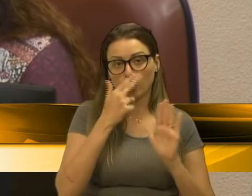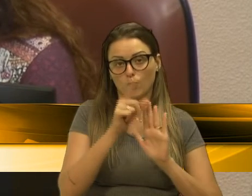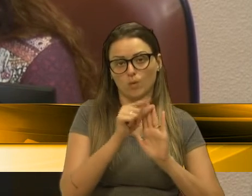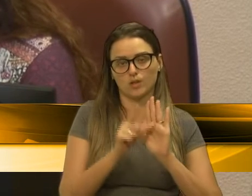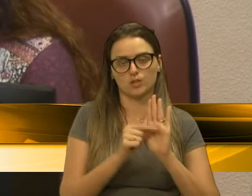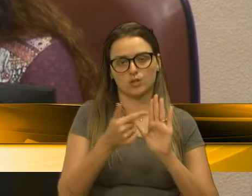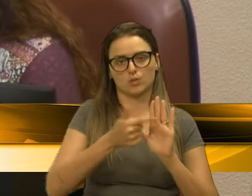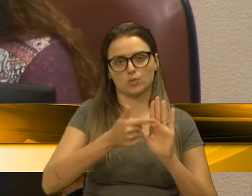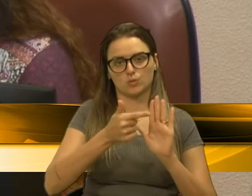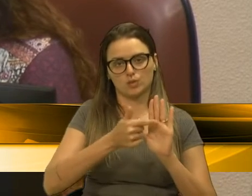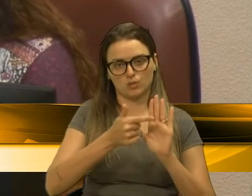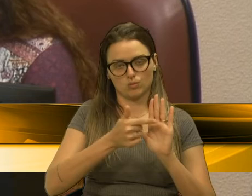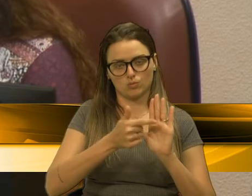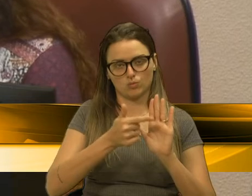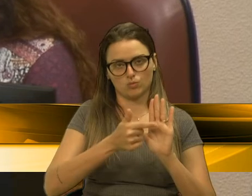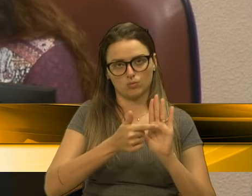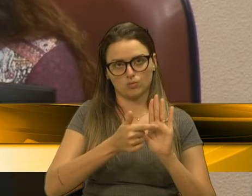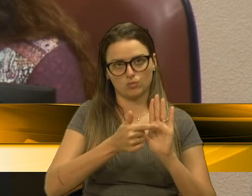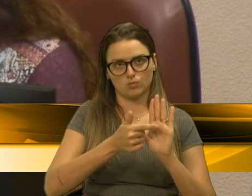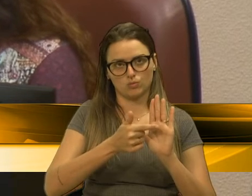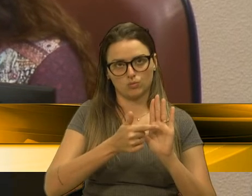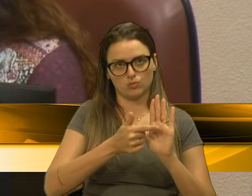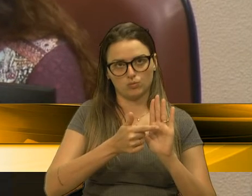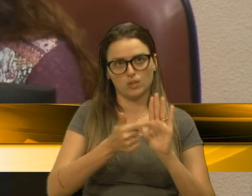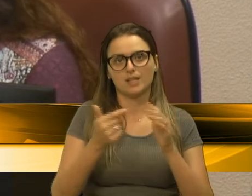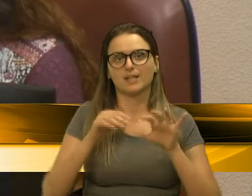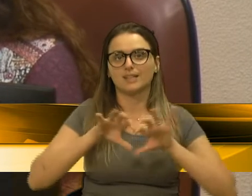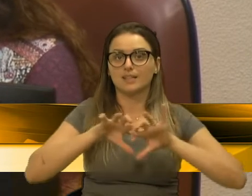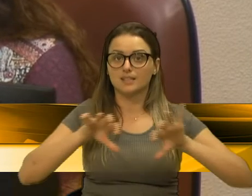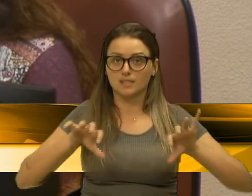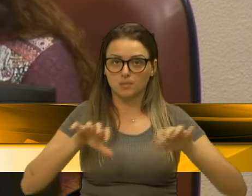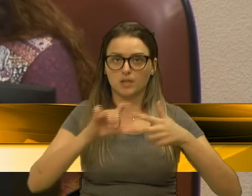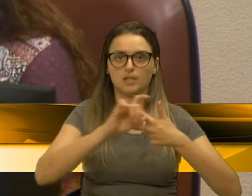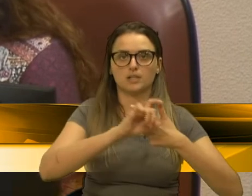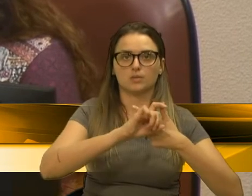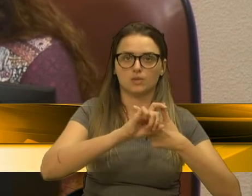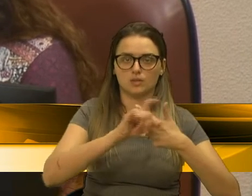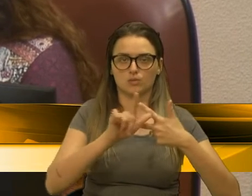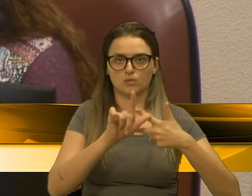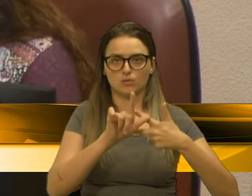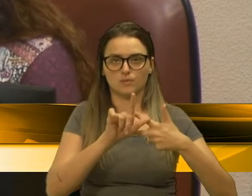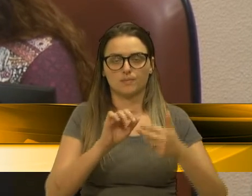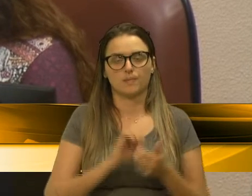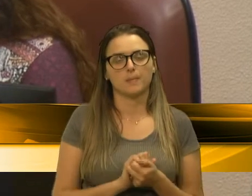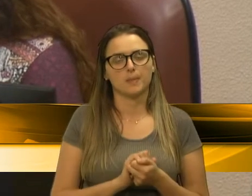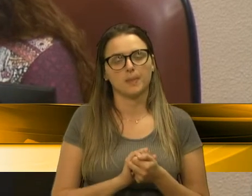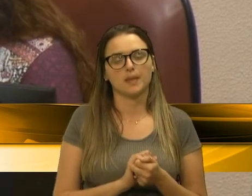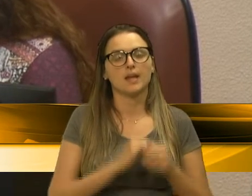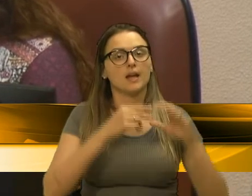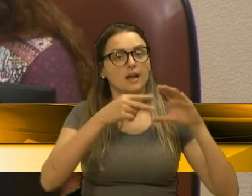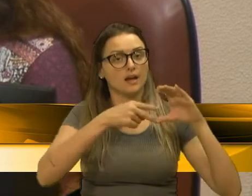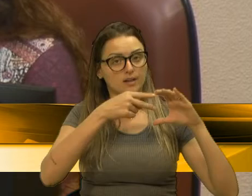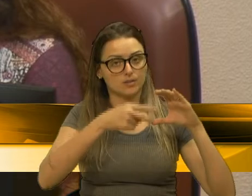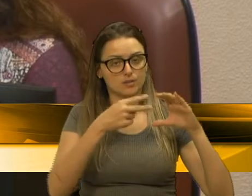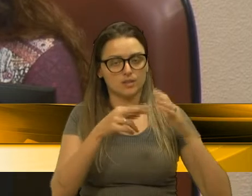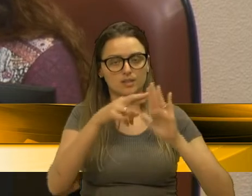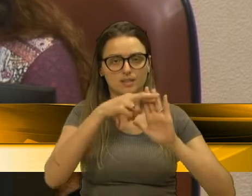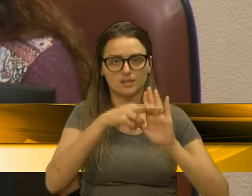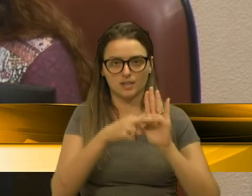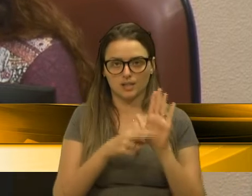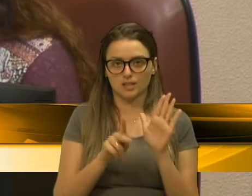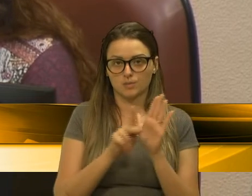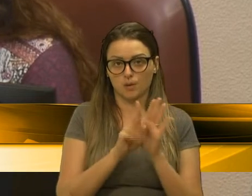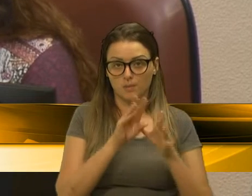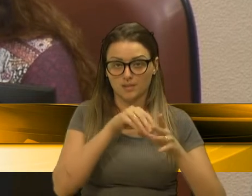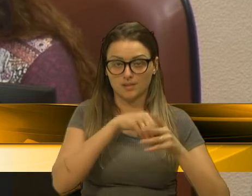no artigo 2º, o da separação dos poderes. Segundo, a Câmara Municipal, no entanto, em seu regimento